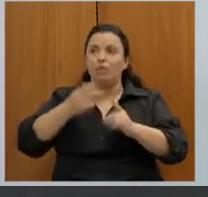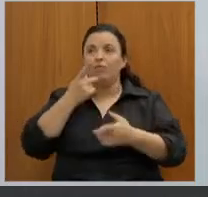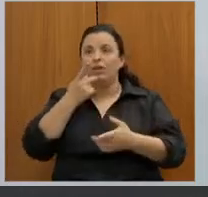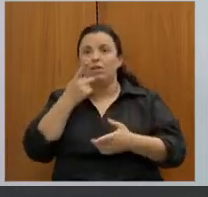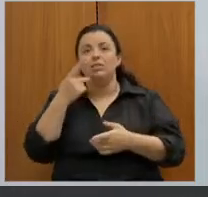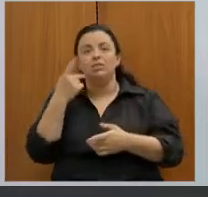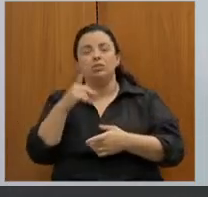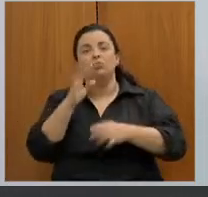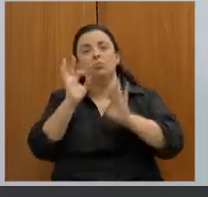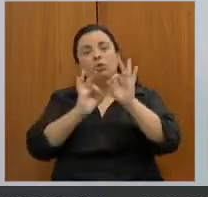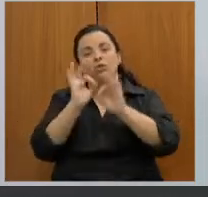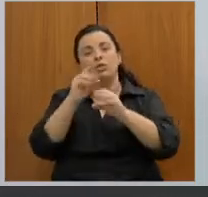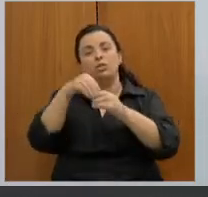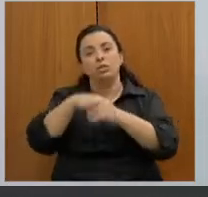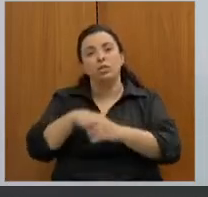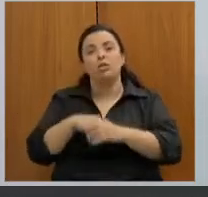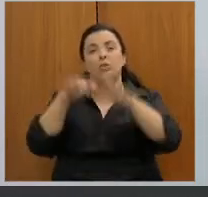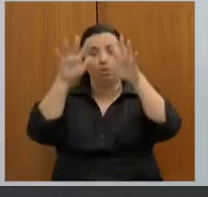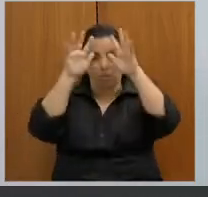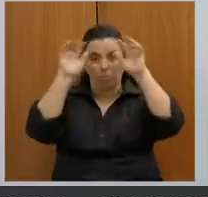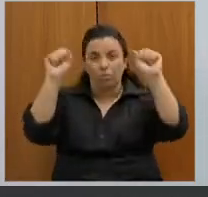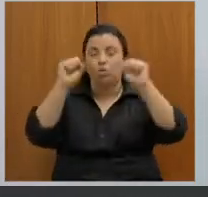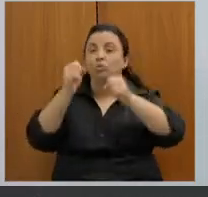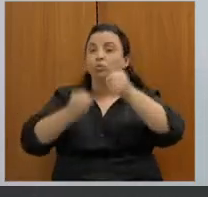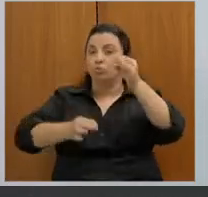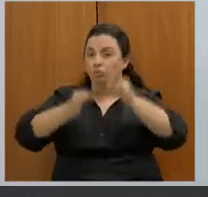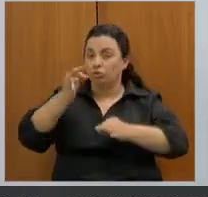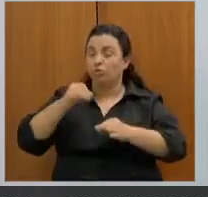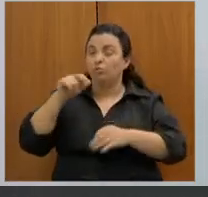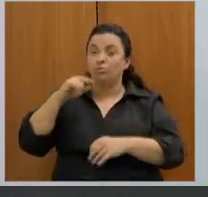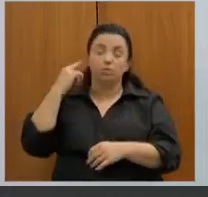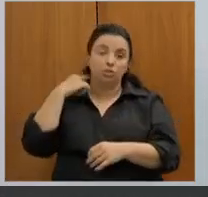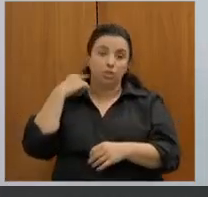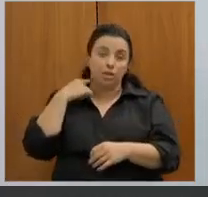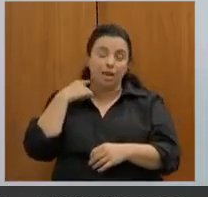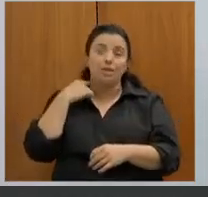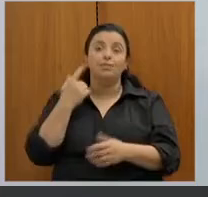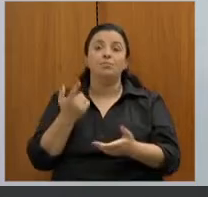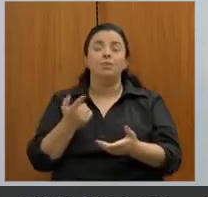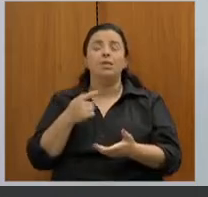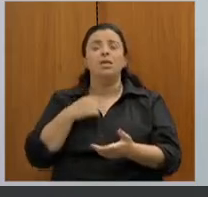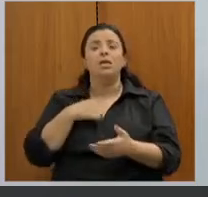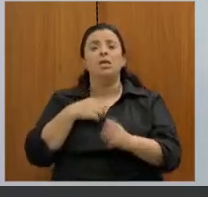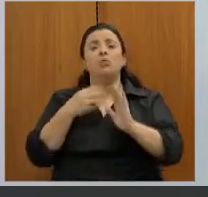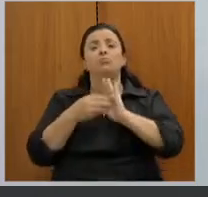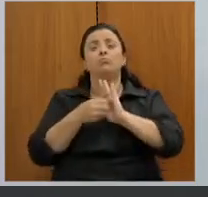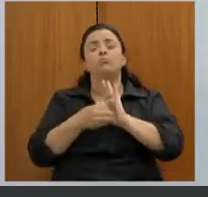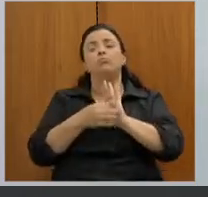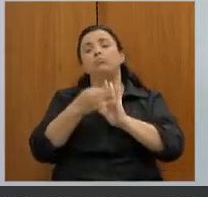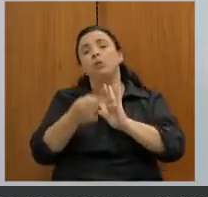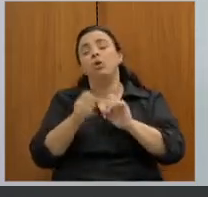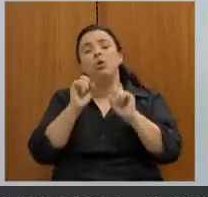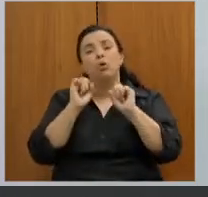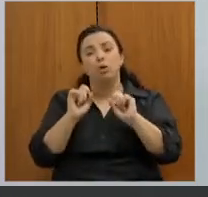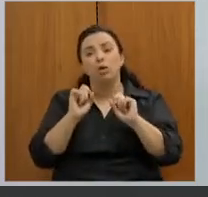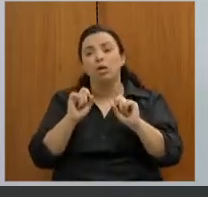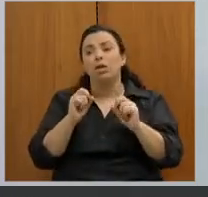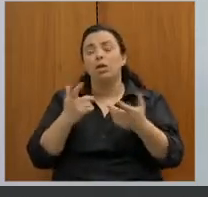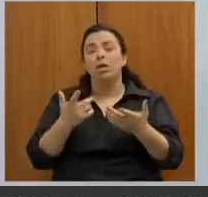de Justiça de Minas Gerais é é preciso trabalhar também além dessas vítimas